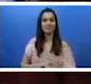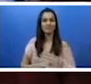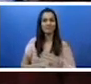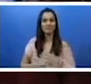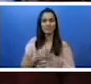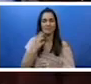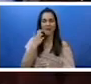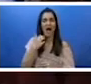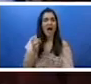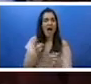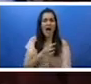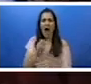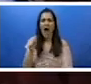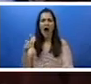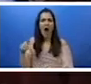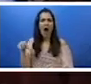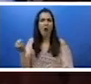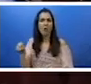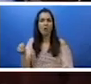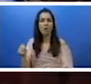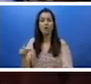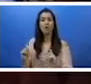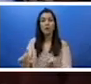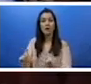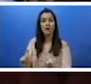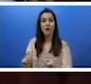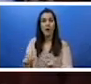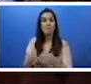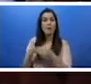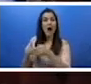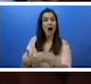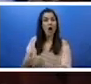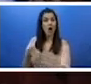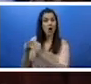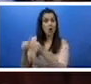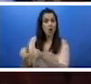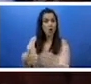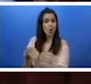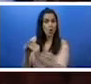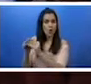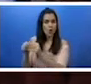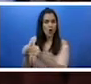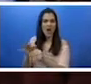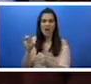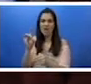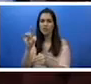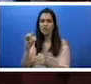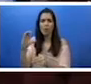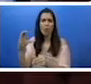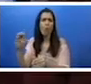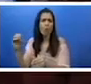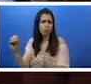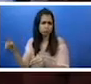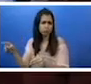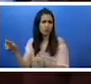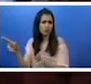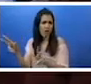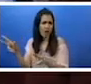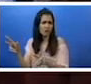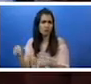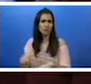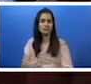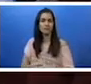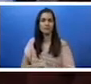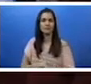Lão, termina com ão. E aqui? É o barco. A diferença é o C com O. Olha lá,